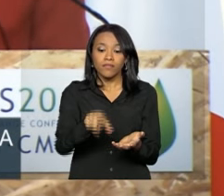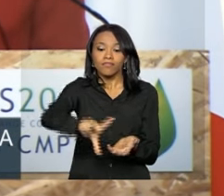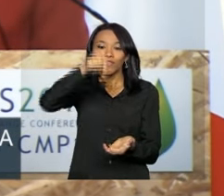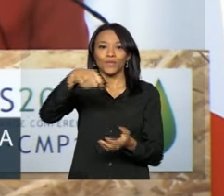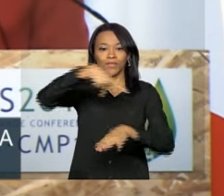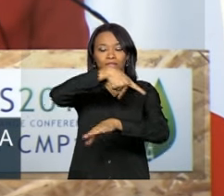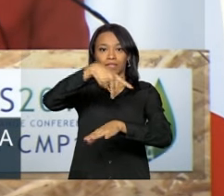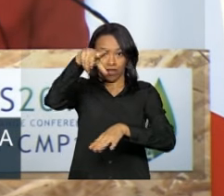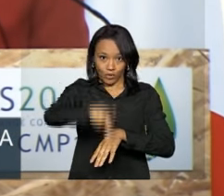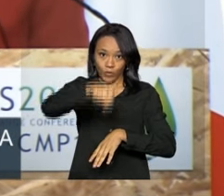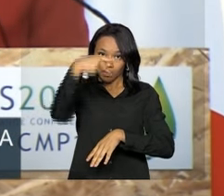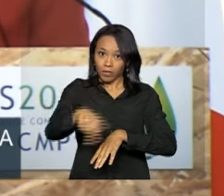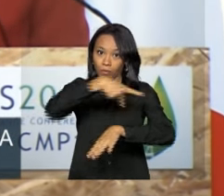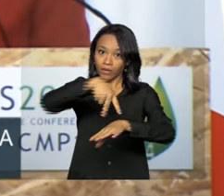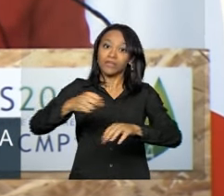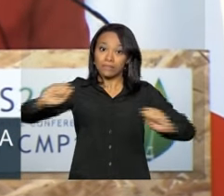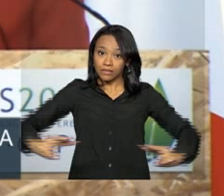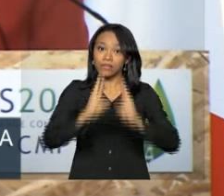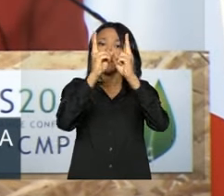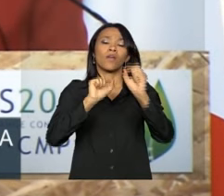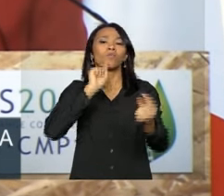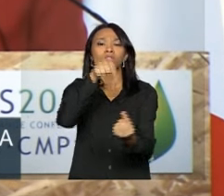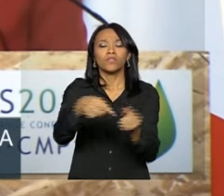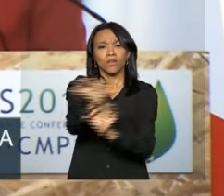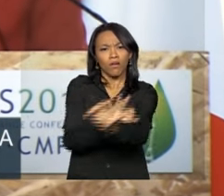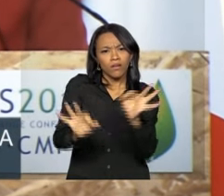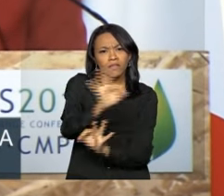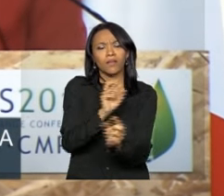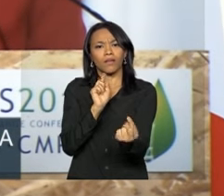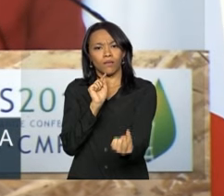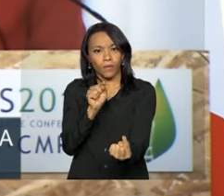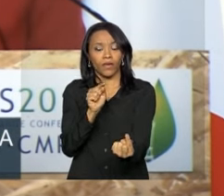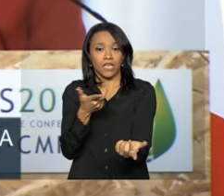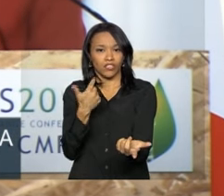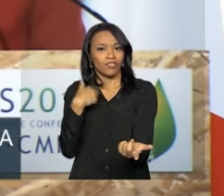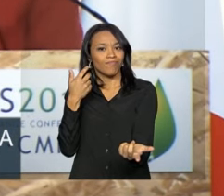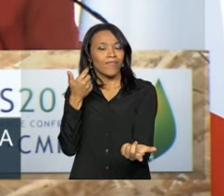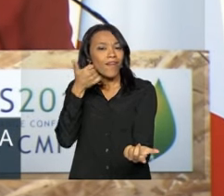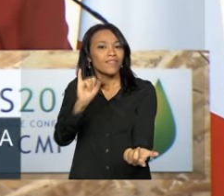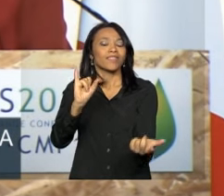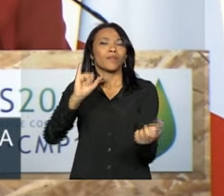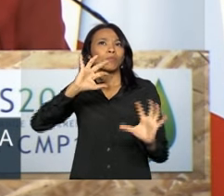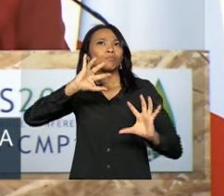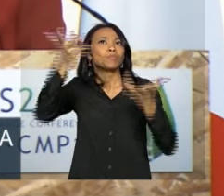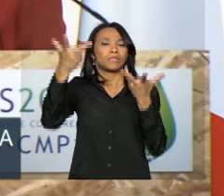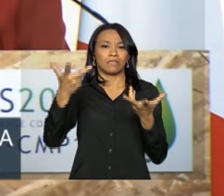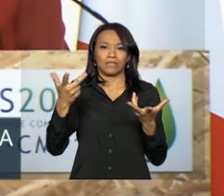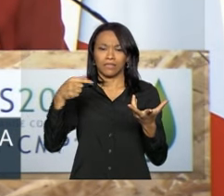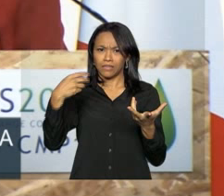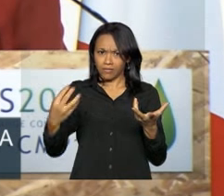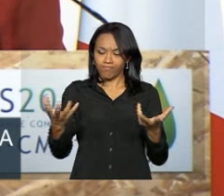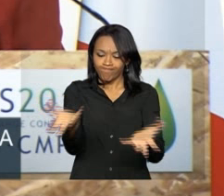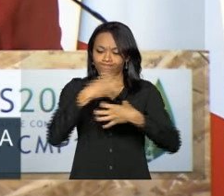dê nome ao acordo que unirá a humanidade na tarefa inadiável de enfrentar a mudança do clima, um desafio que afeta a